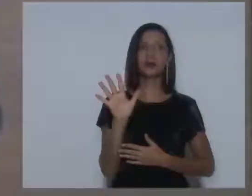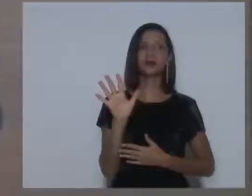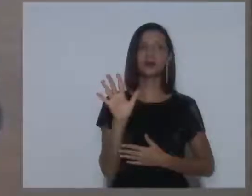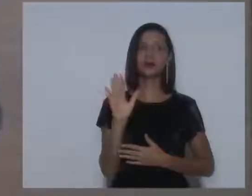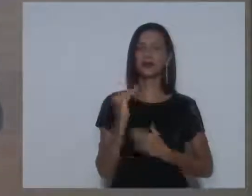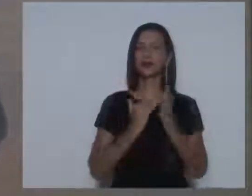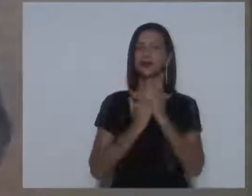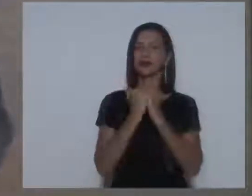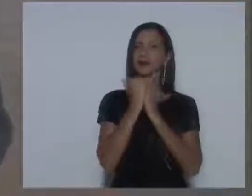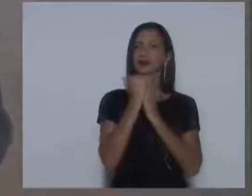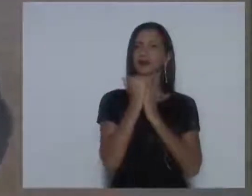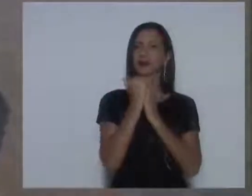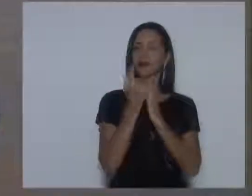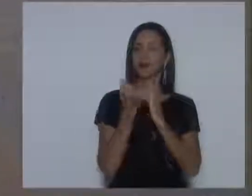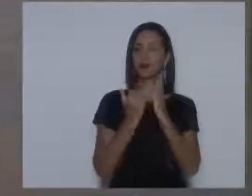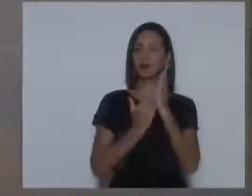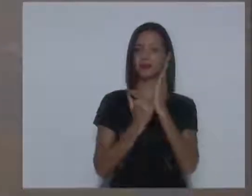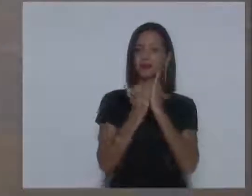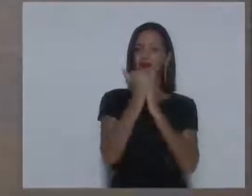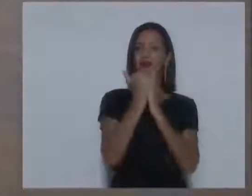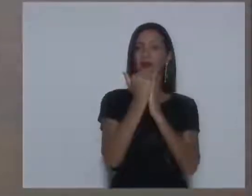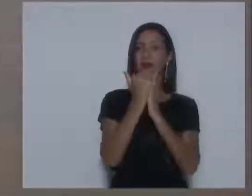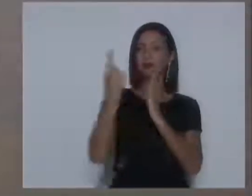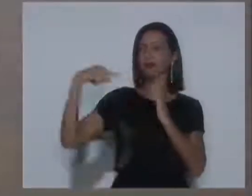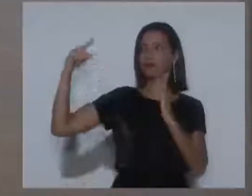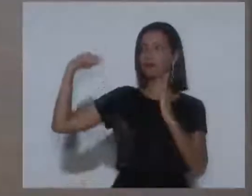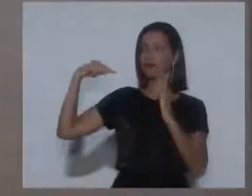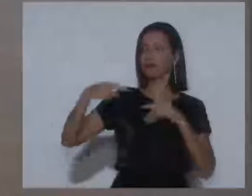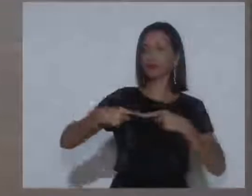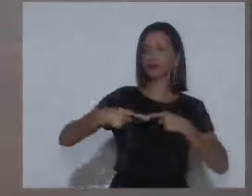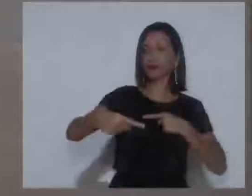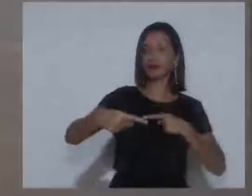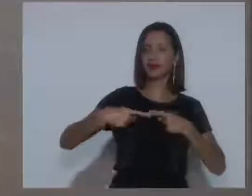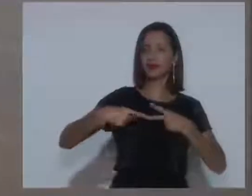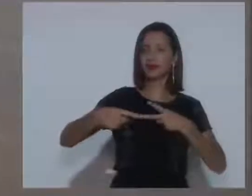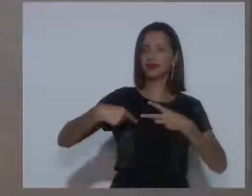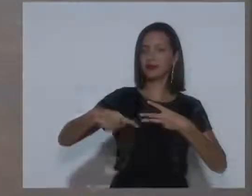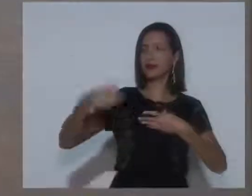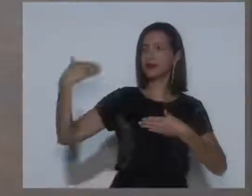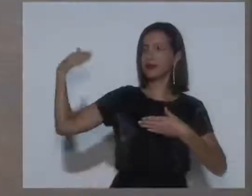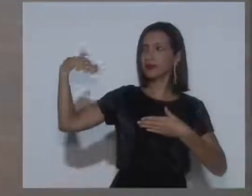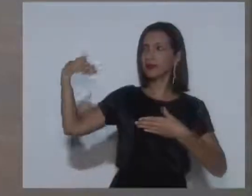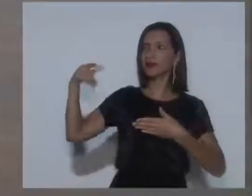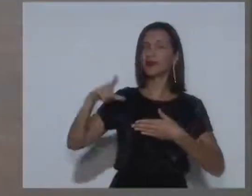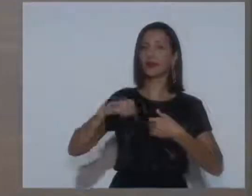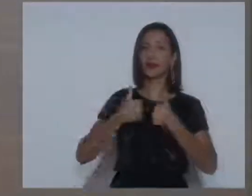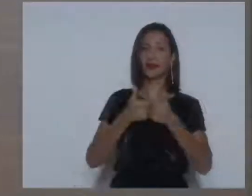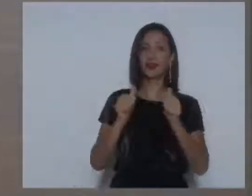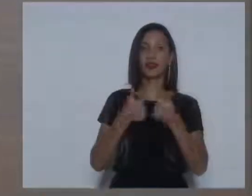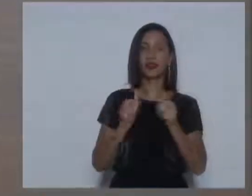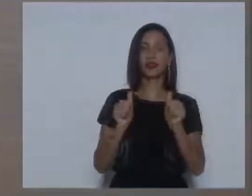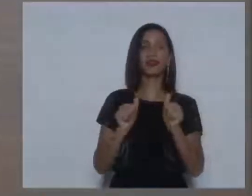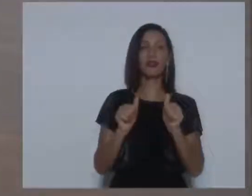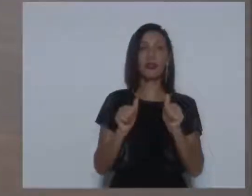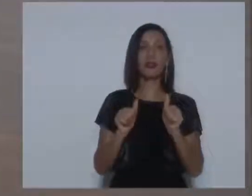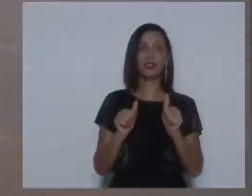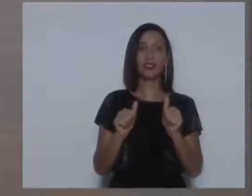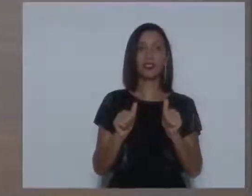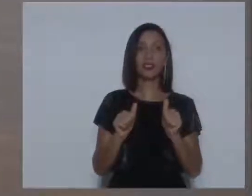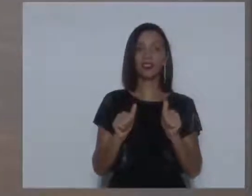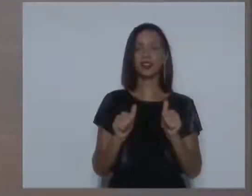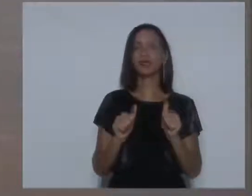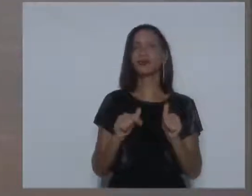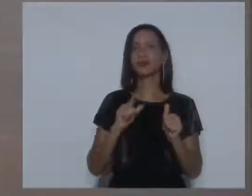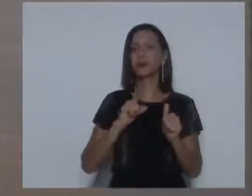ocorreu agora, né, na última semana, nas 2 últimas semanas, no transporte coletivo